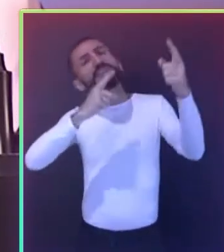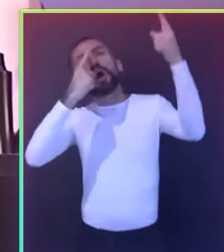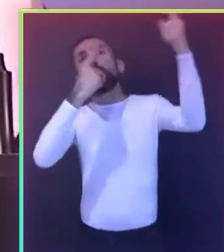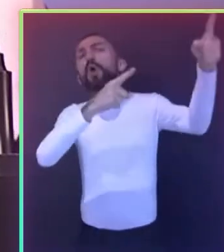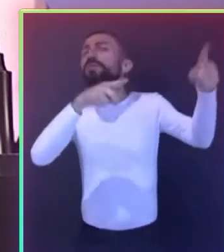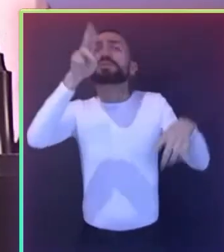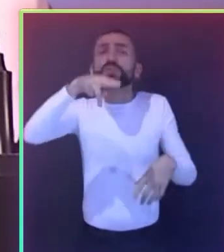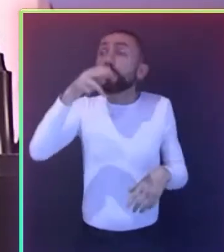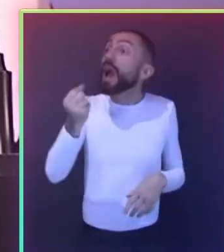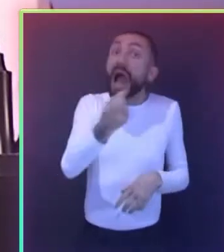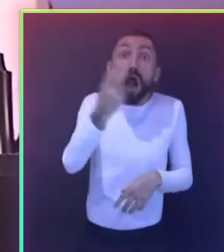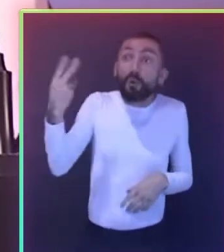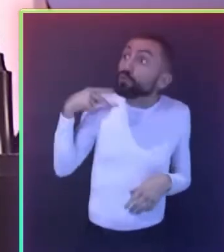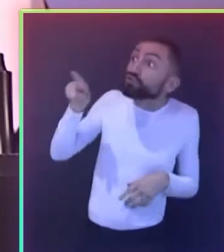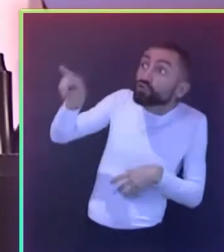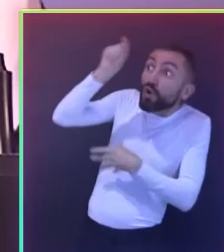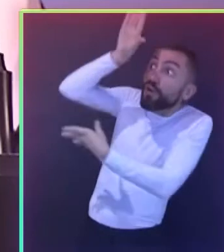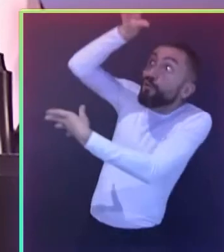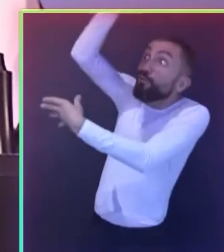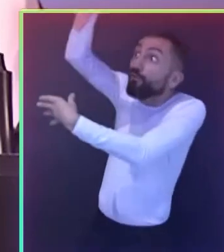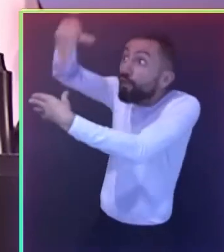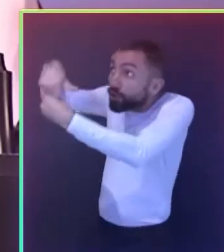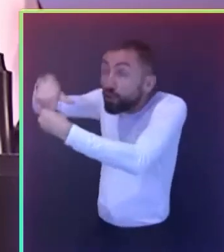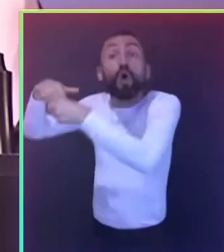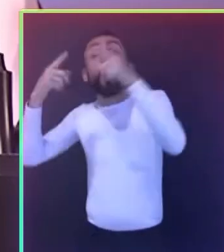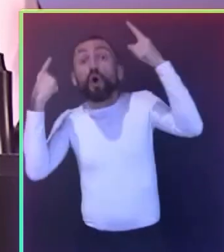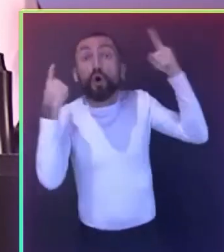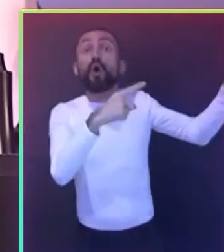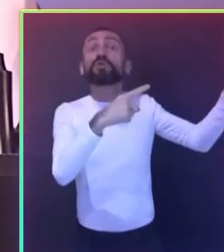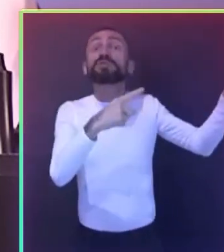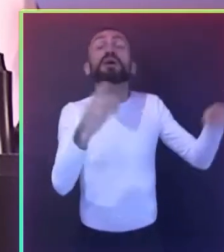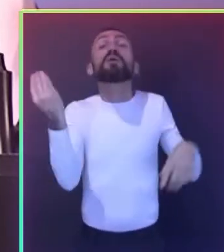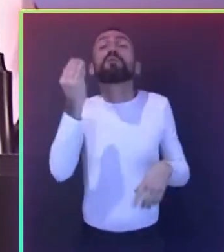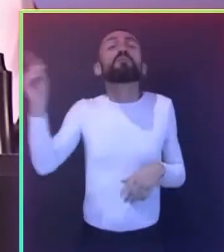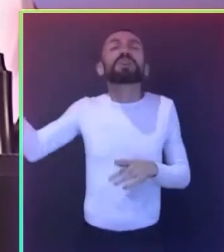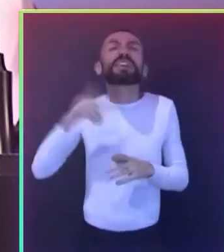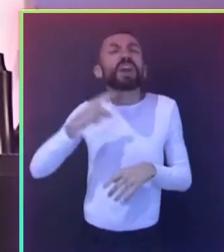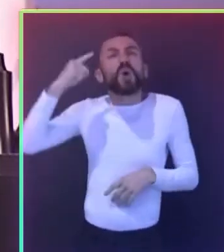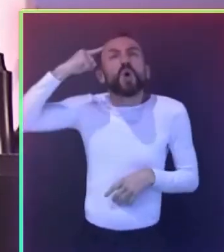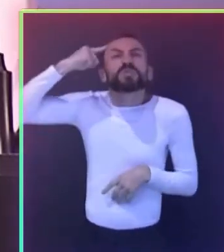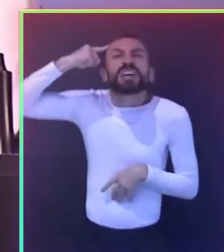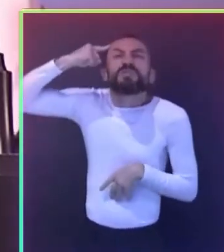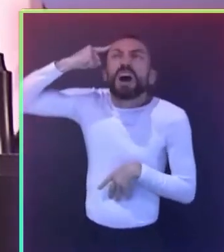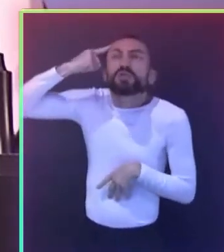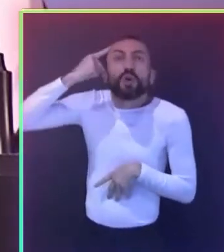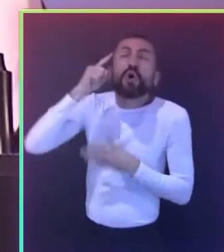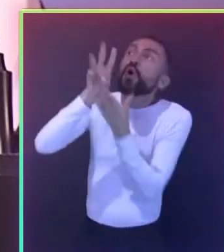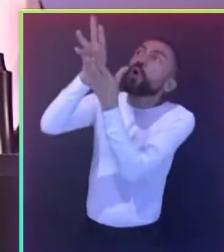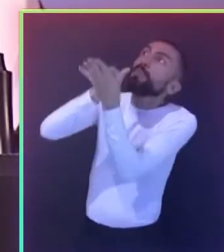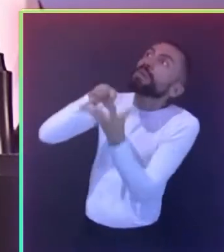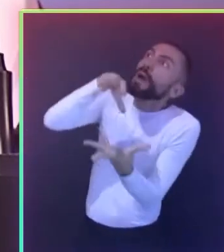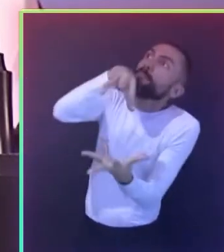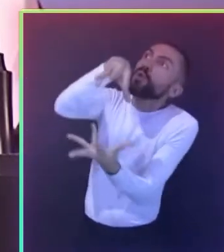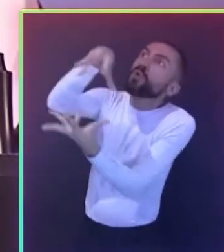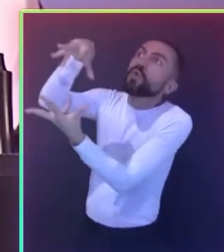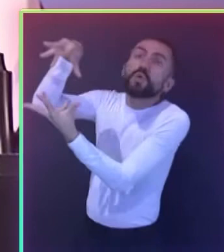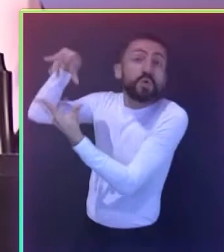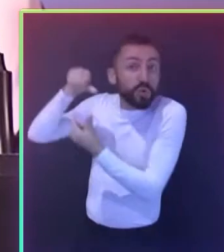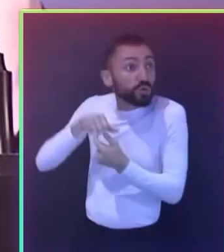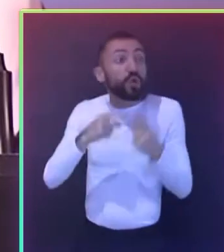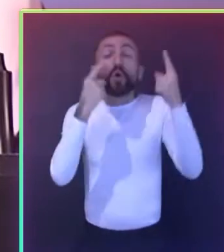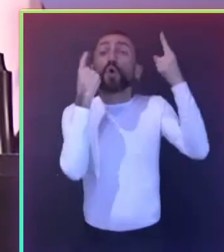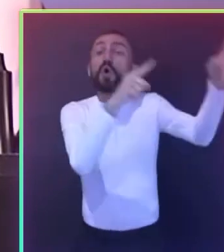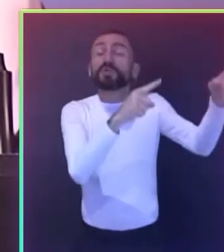governantes democraticamente eleitos que surfar uma onda Ultra conservadora que sobreveio mundialmente Que Se dessem